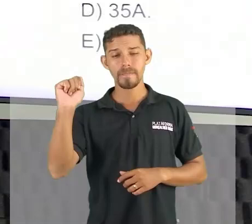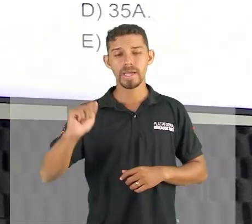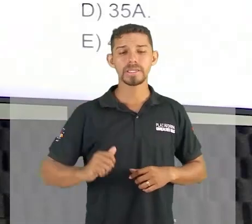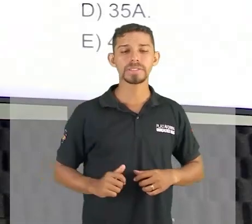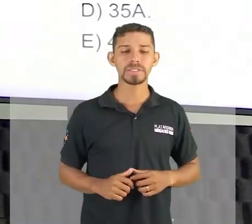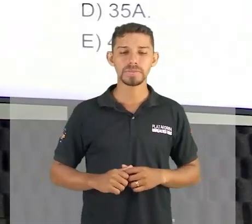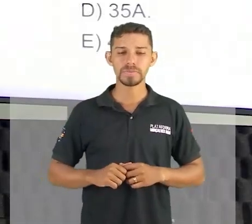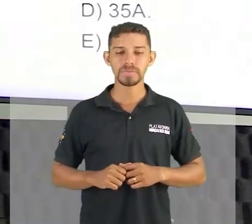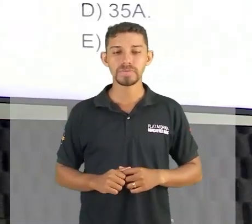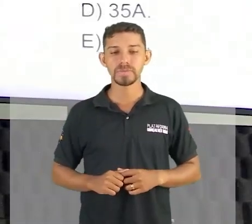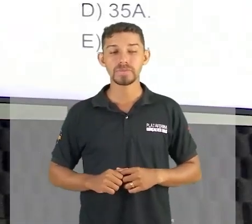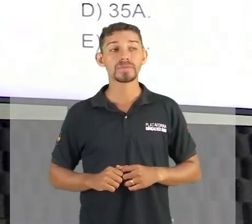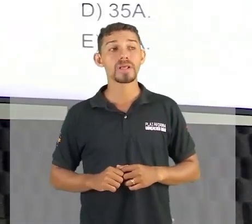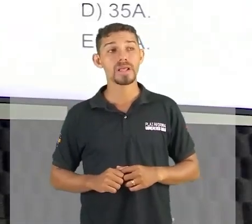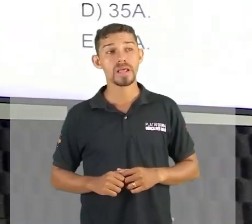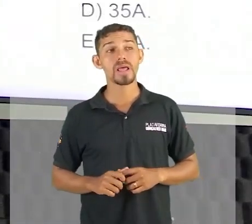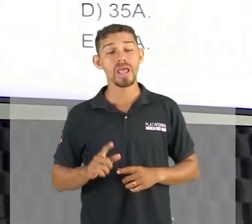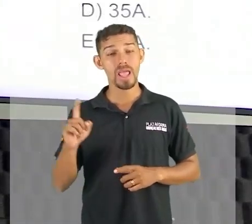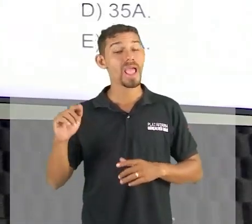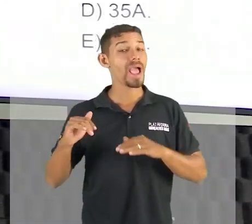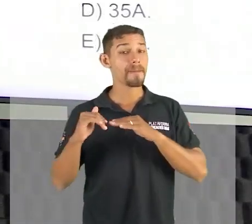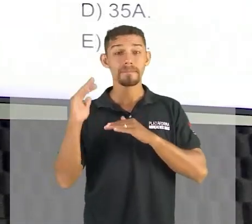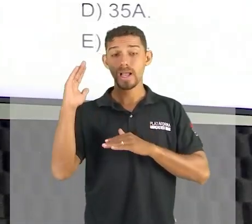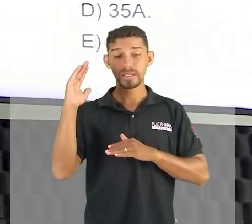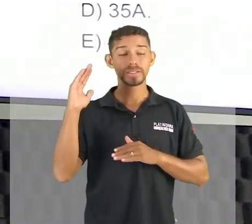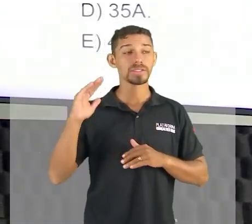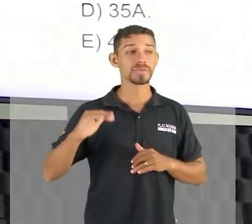aamp Essa é a corrente